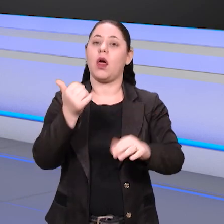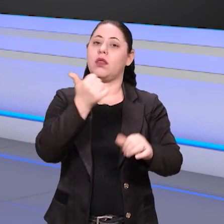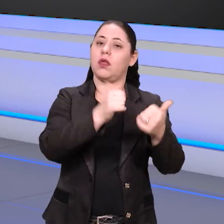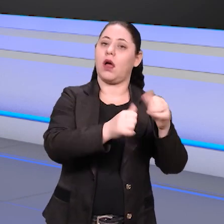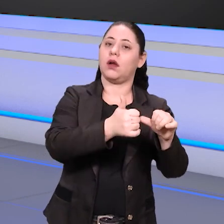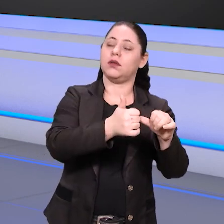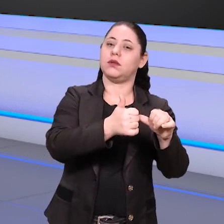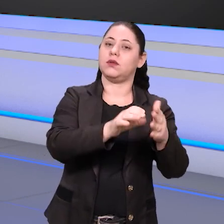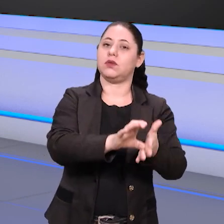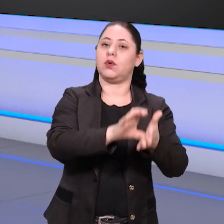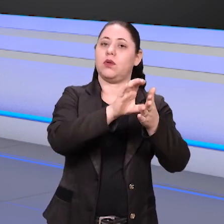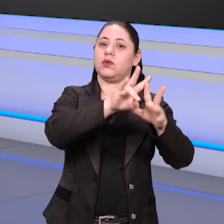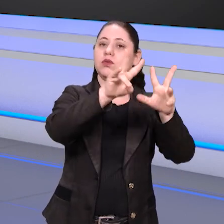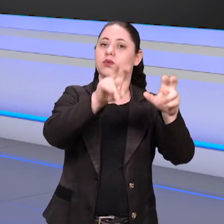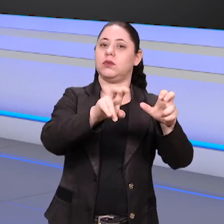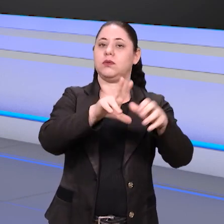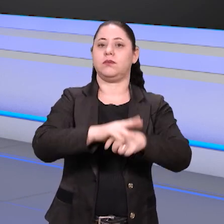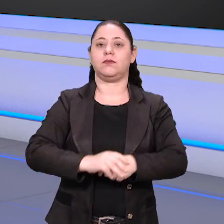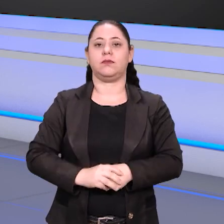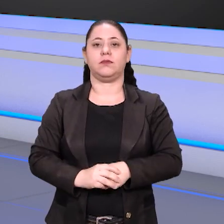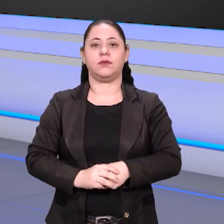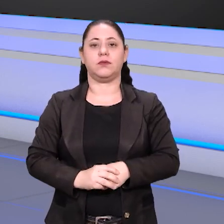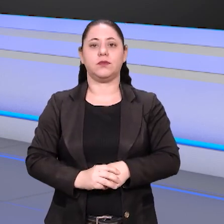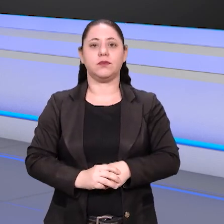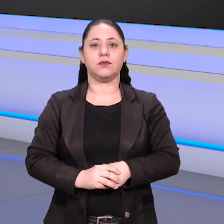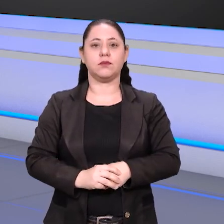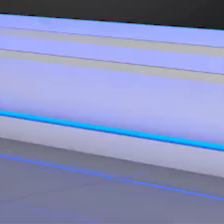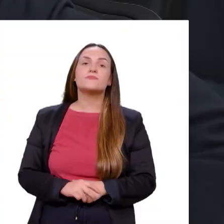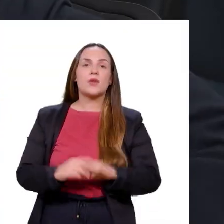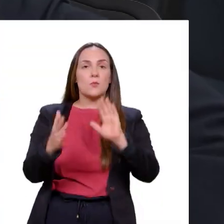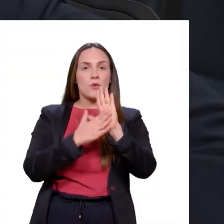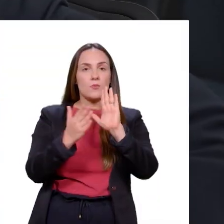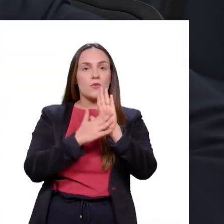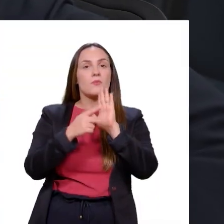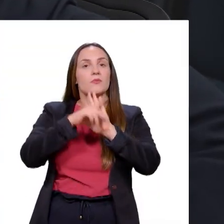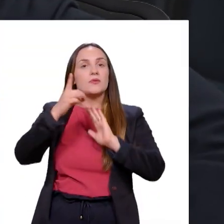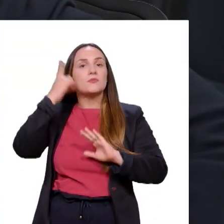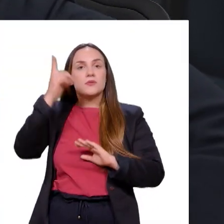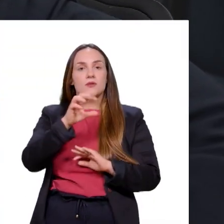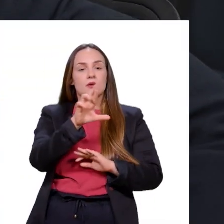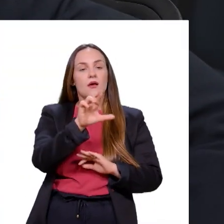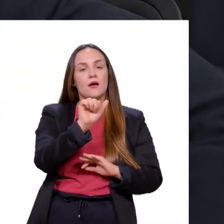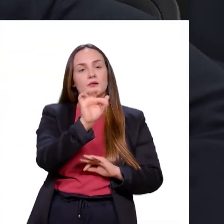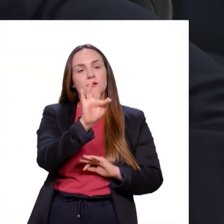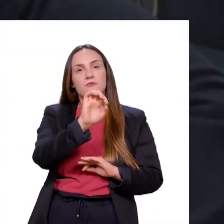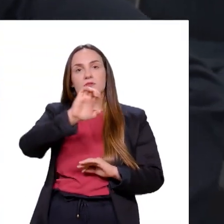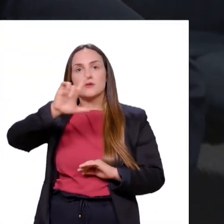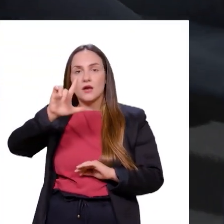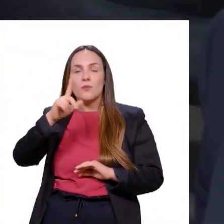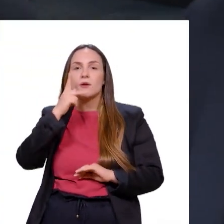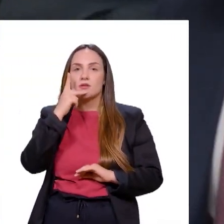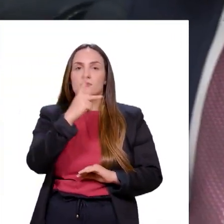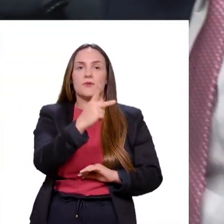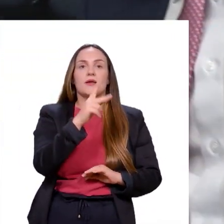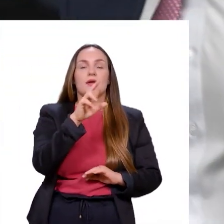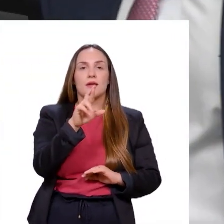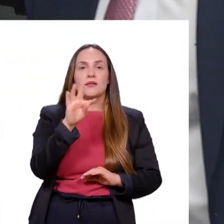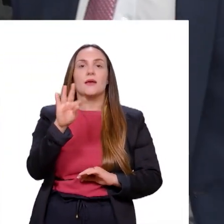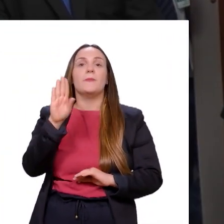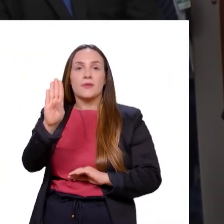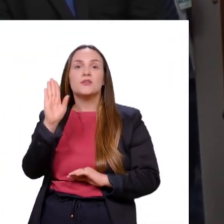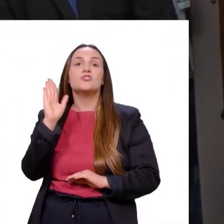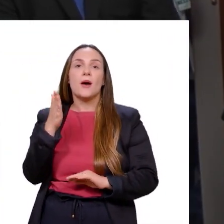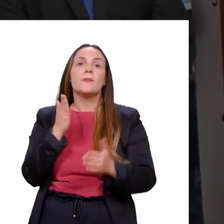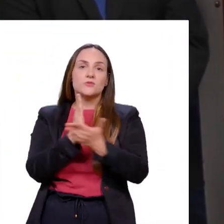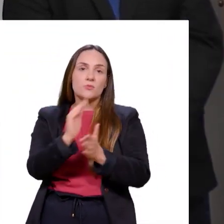e segue para análise das comissões de mérito. A proposta de autoria do deputado Rafael Tavares, do PRTB,